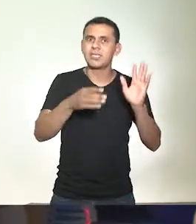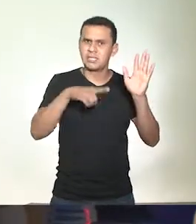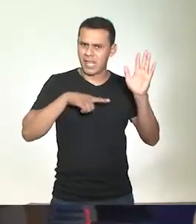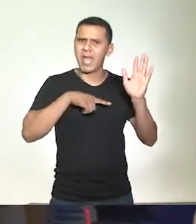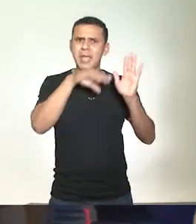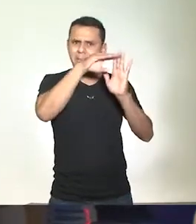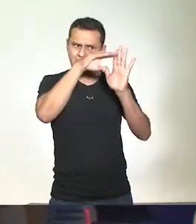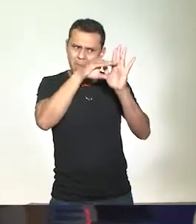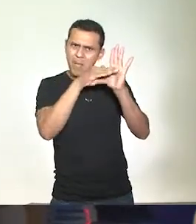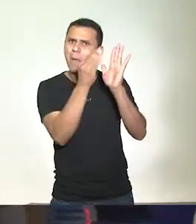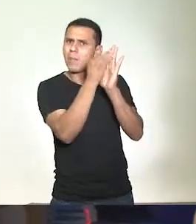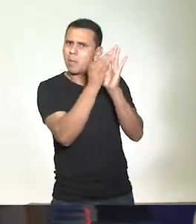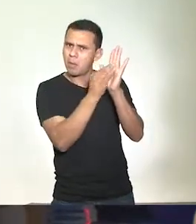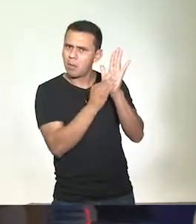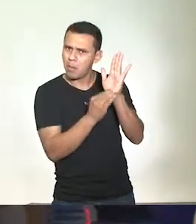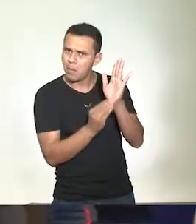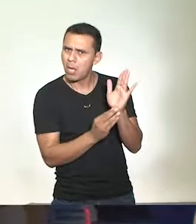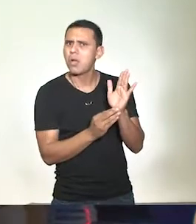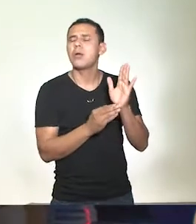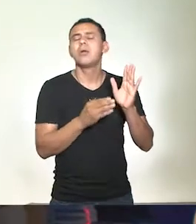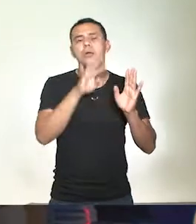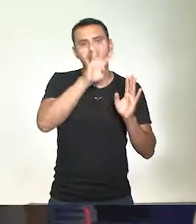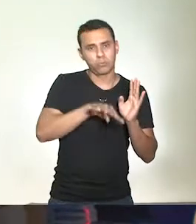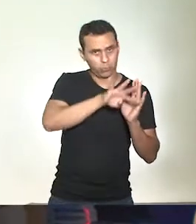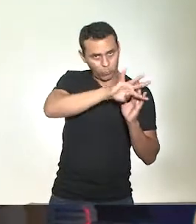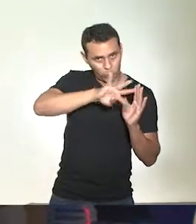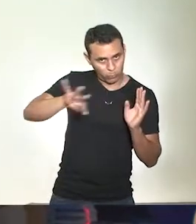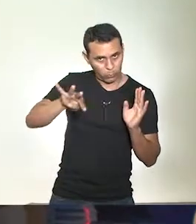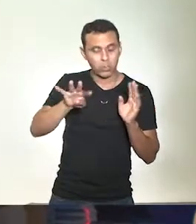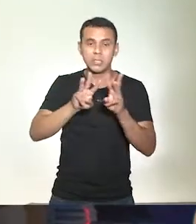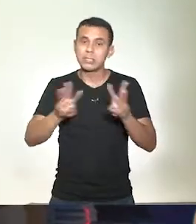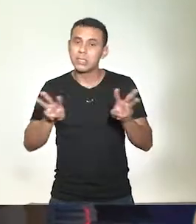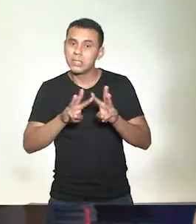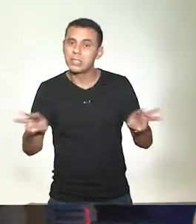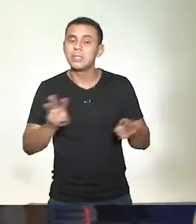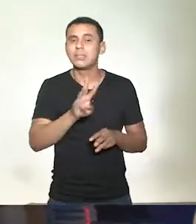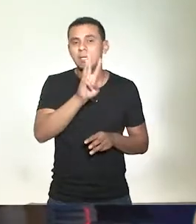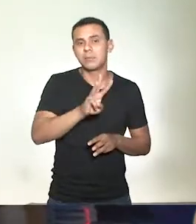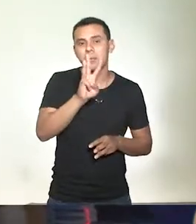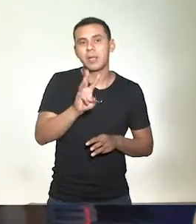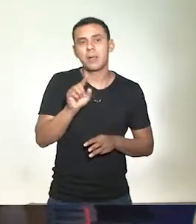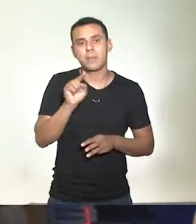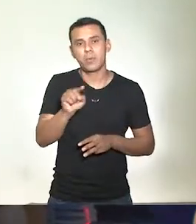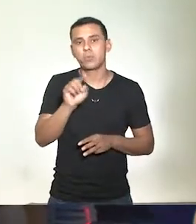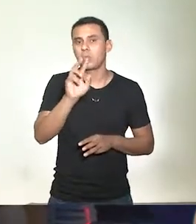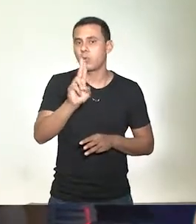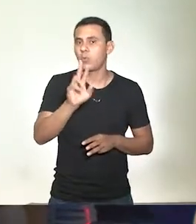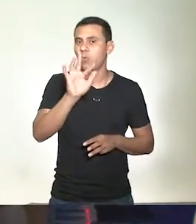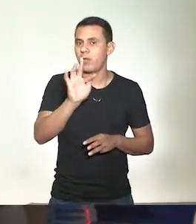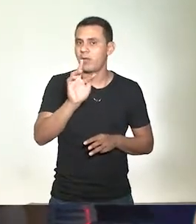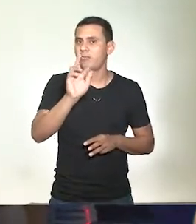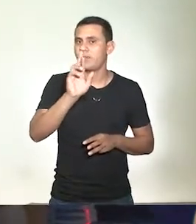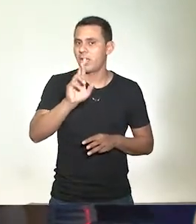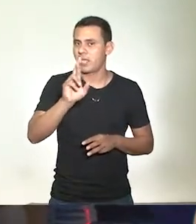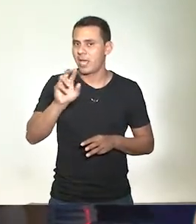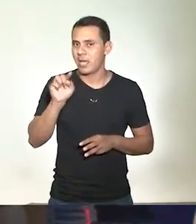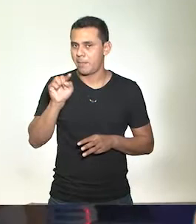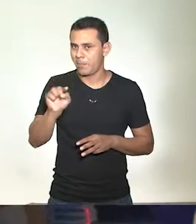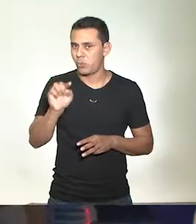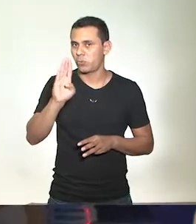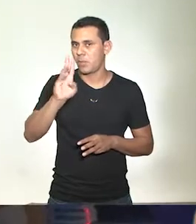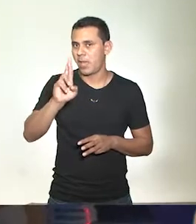um formulário próprio disponibilizado né no site www.ufrr.br PDI